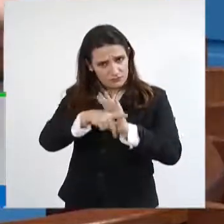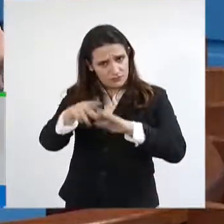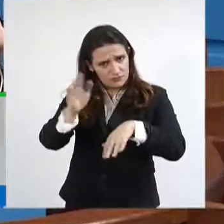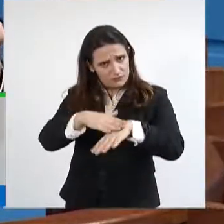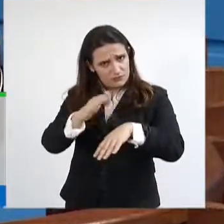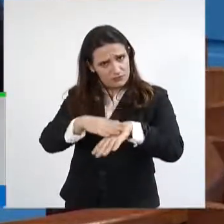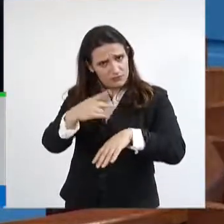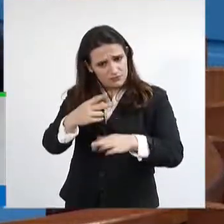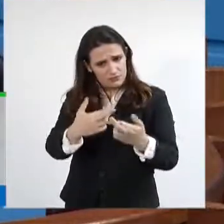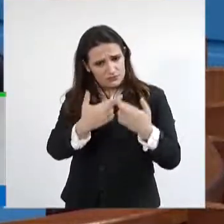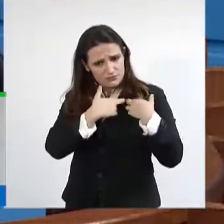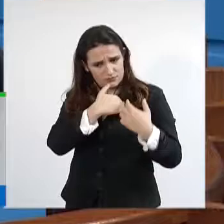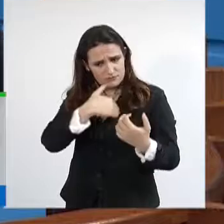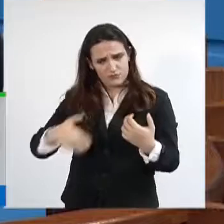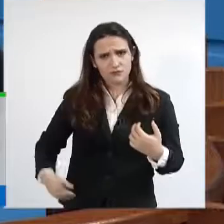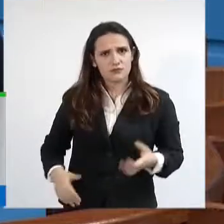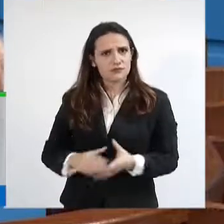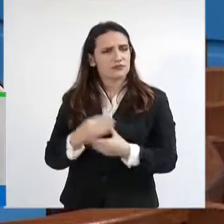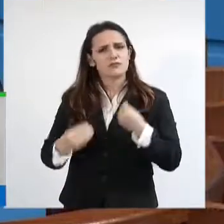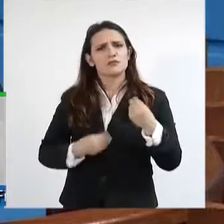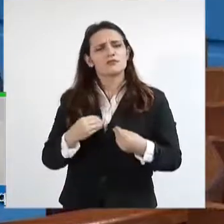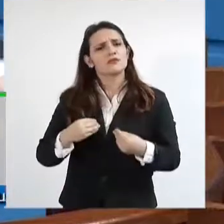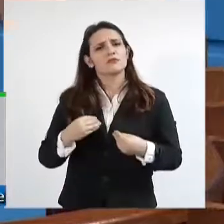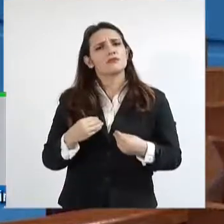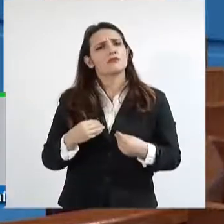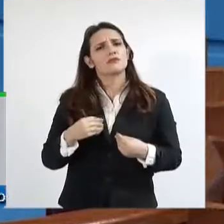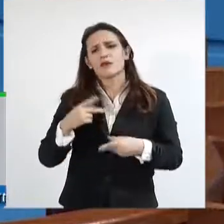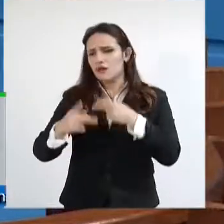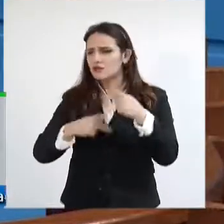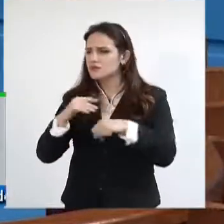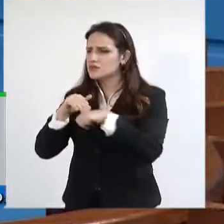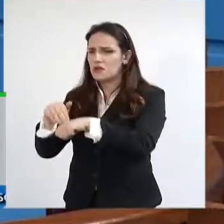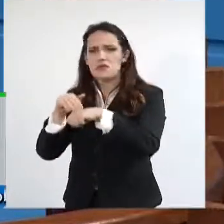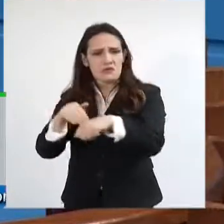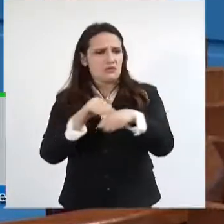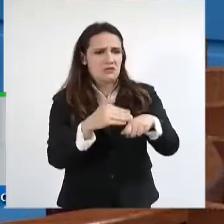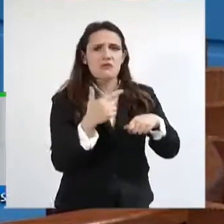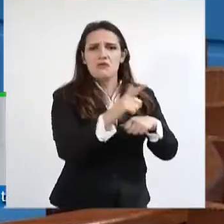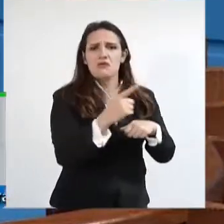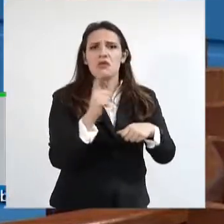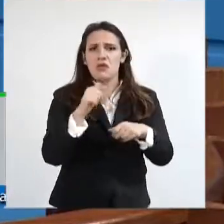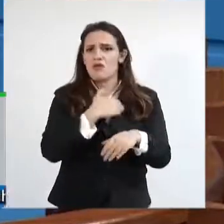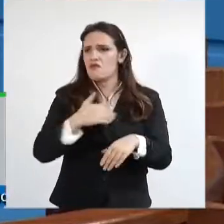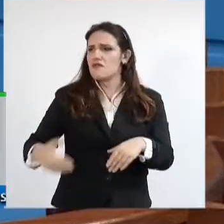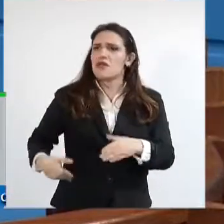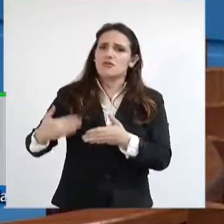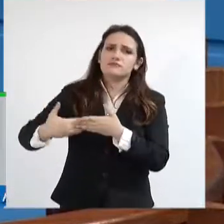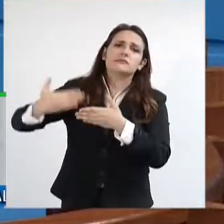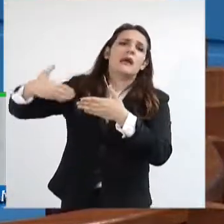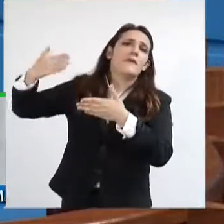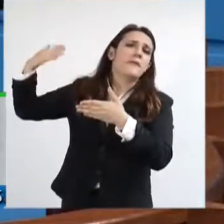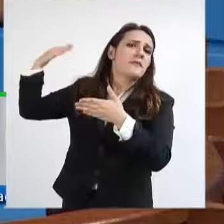fica jogando as responsabilidades que tem nas mãos para os governos passados.